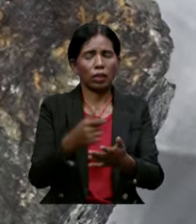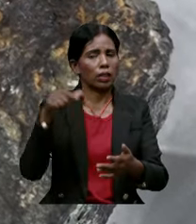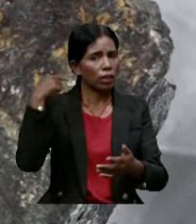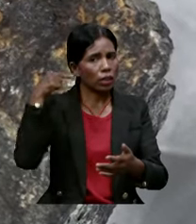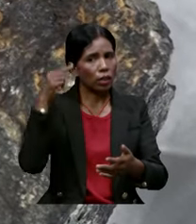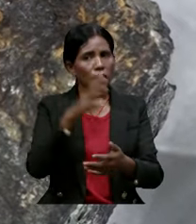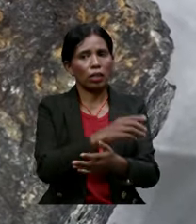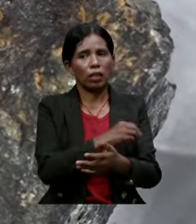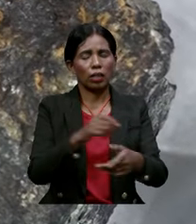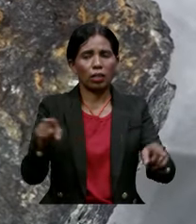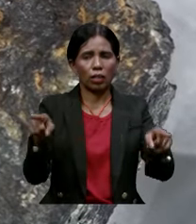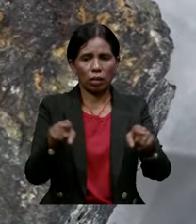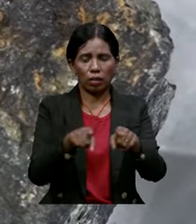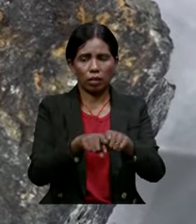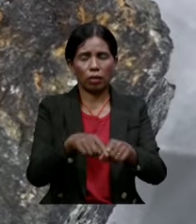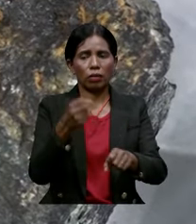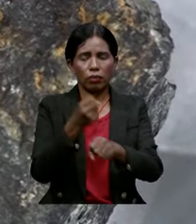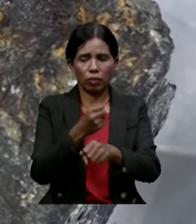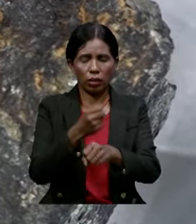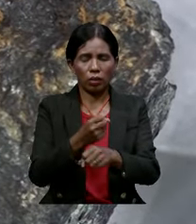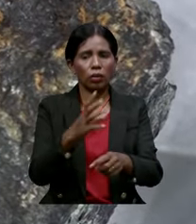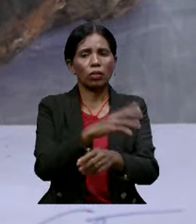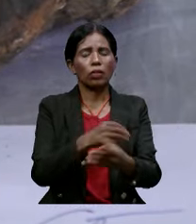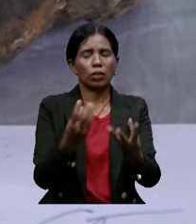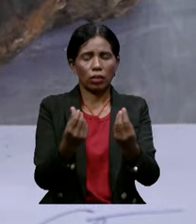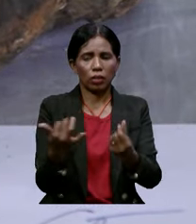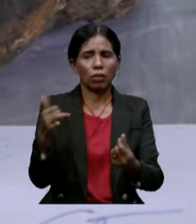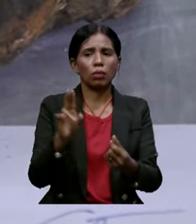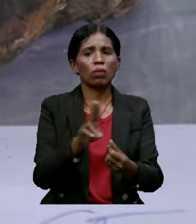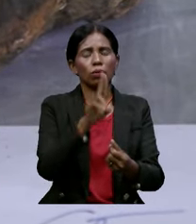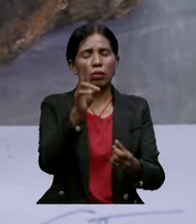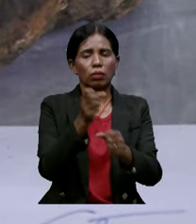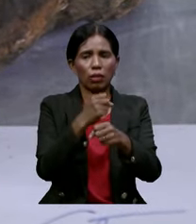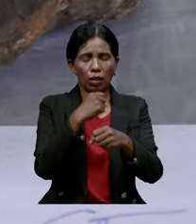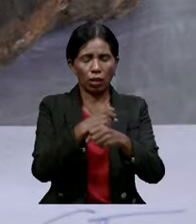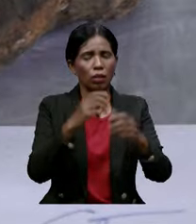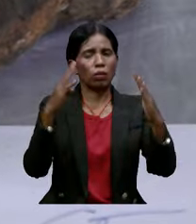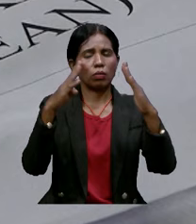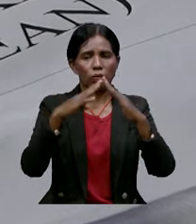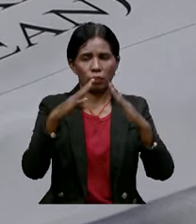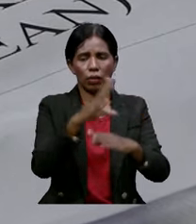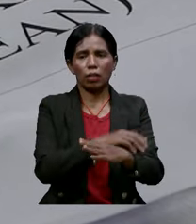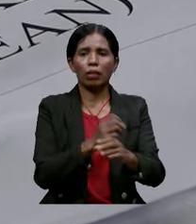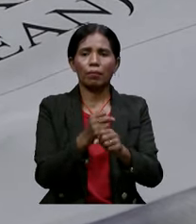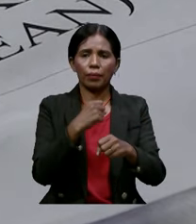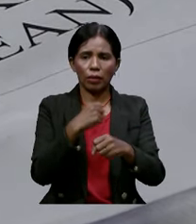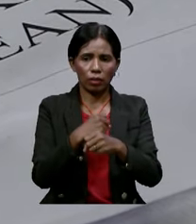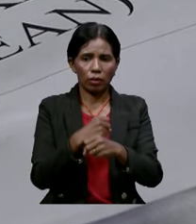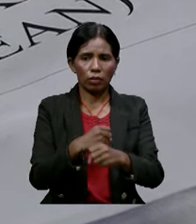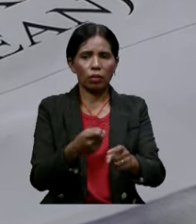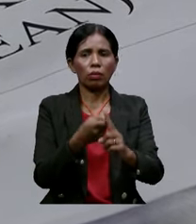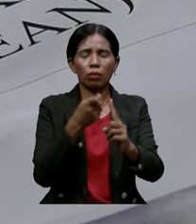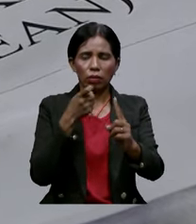non metálicos makanesan fatu korraihenek, Sira nebe usa ba construção no rosas ornamentais composto